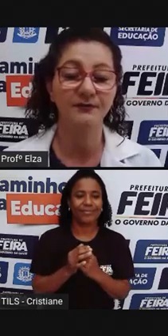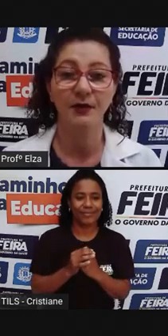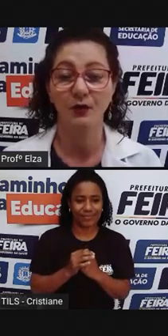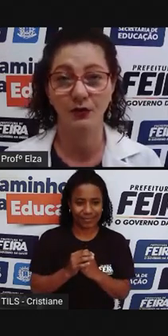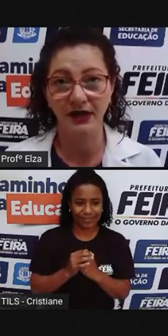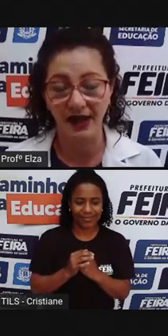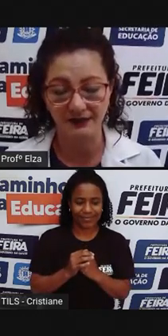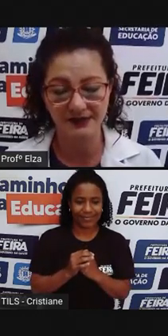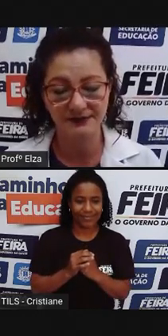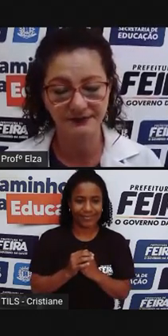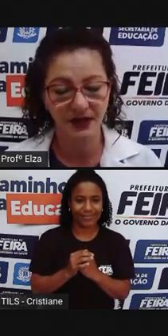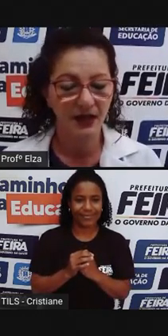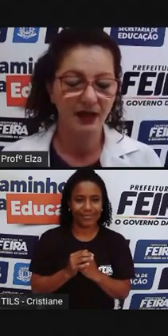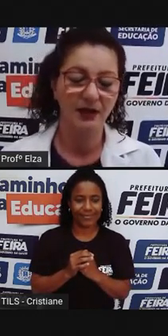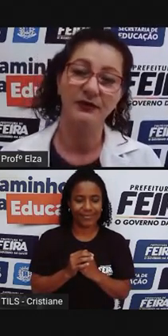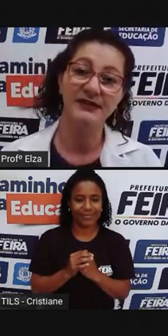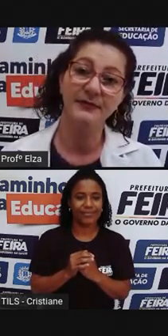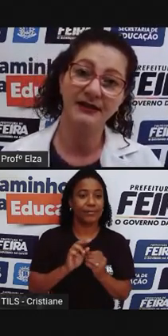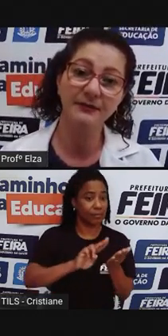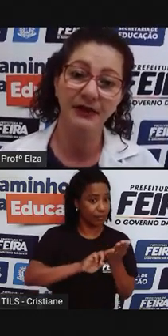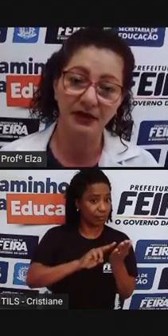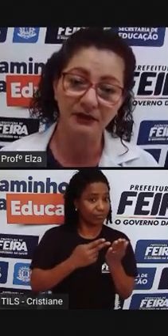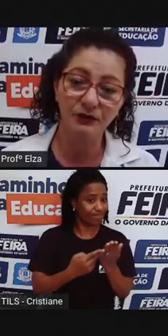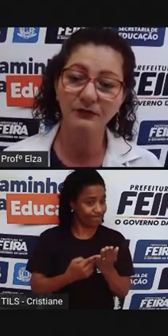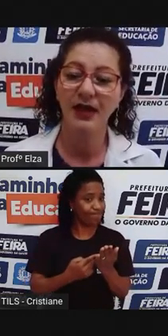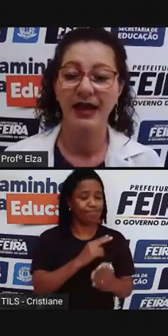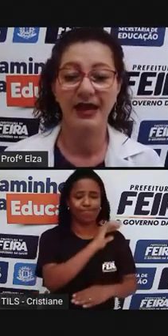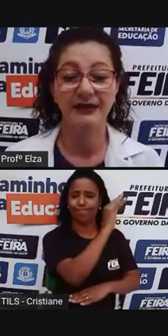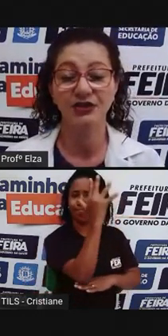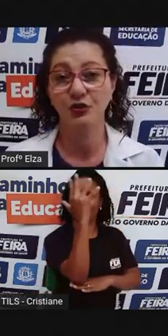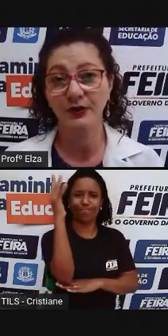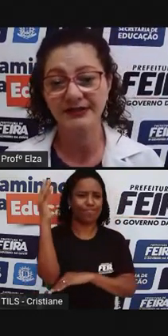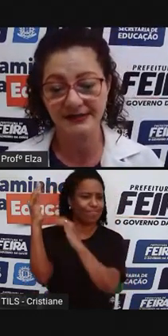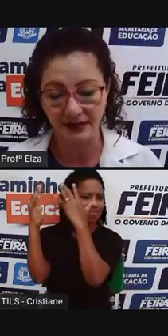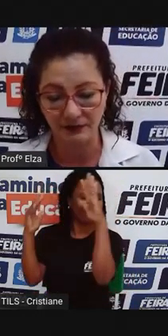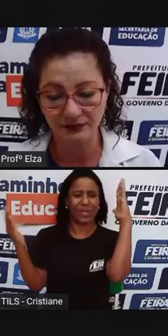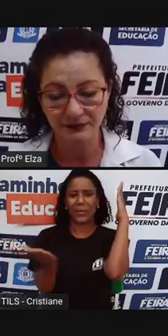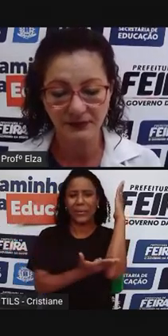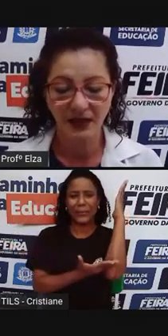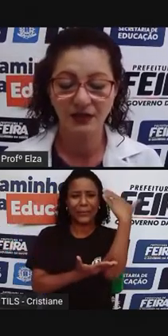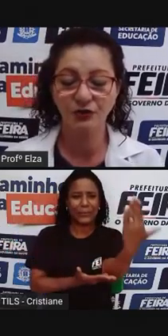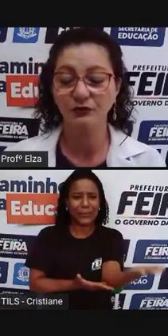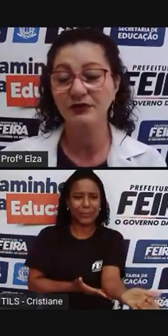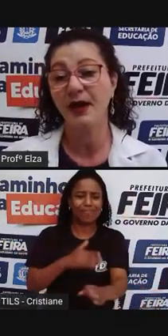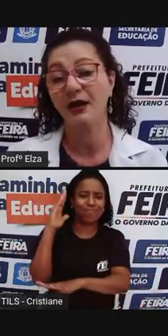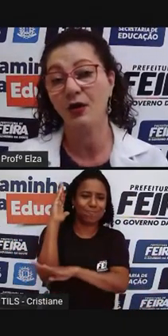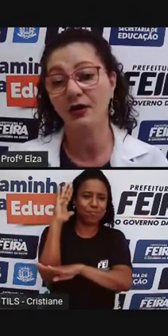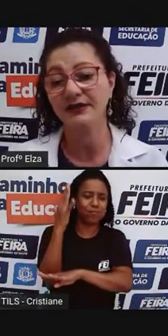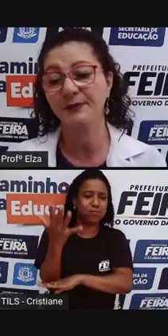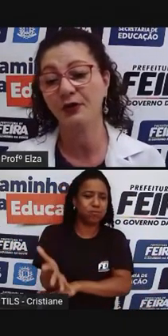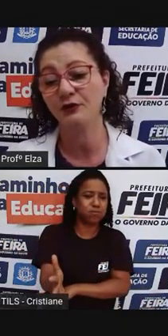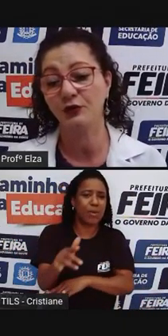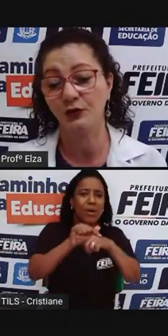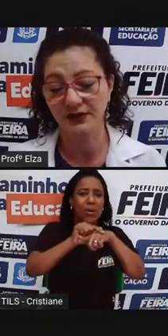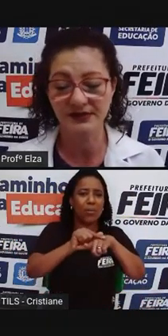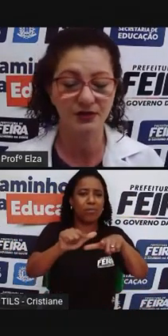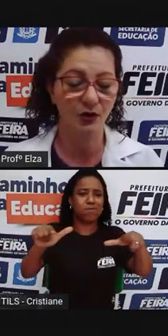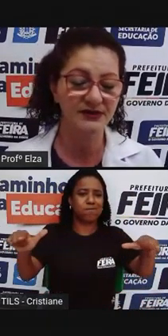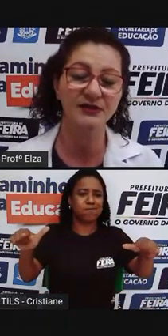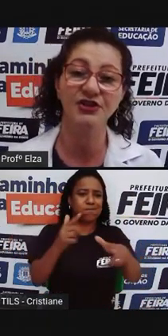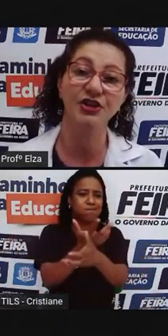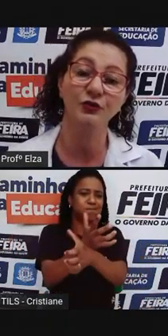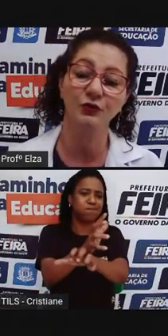forest woodlands. Então, desmatamento é a destruição de um dos maiores produtores